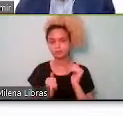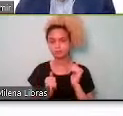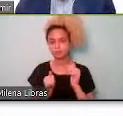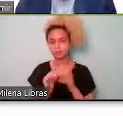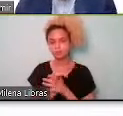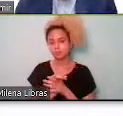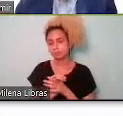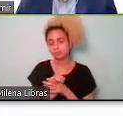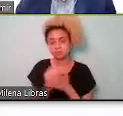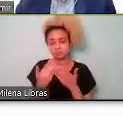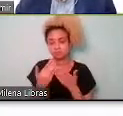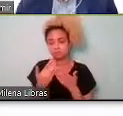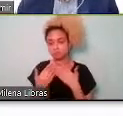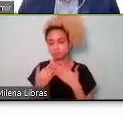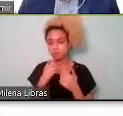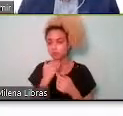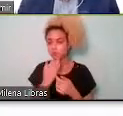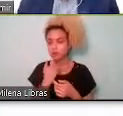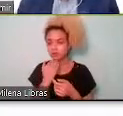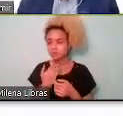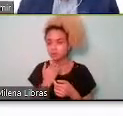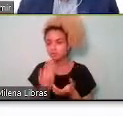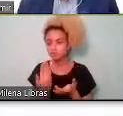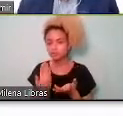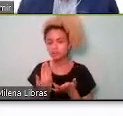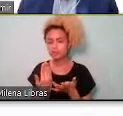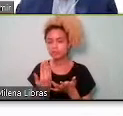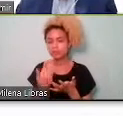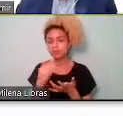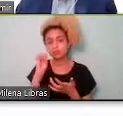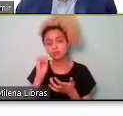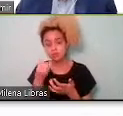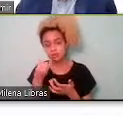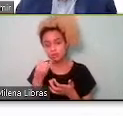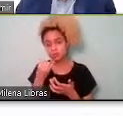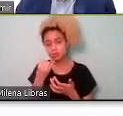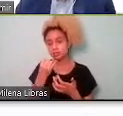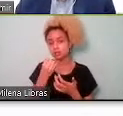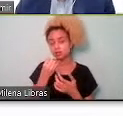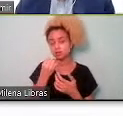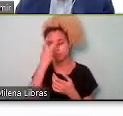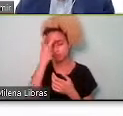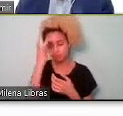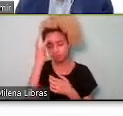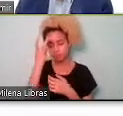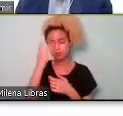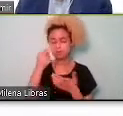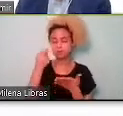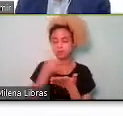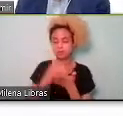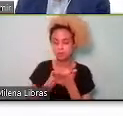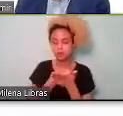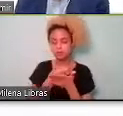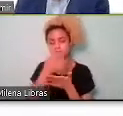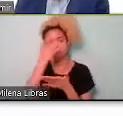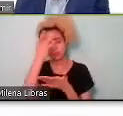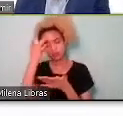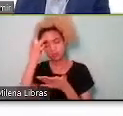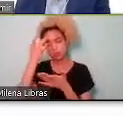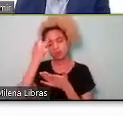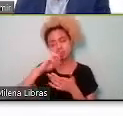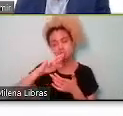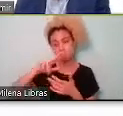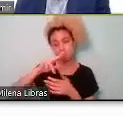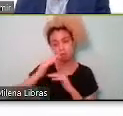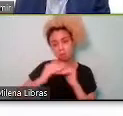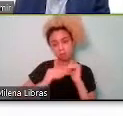Isso que traduz. Se um síndico, um administrador contrata pessoas não habilitadas,